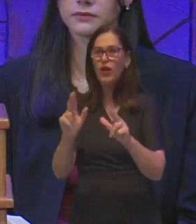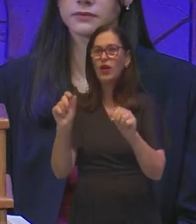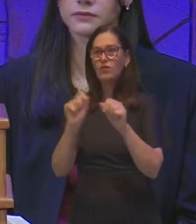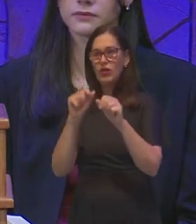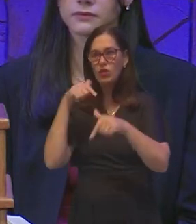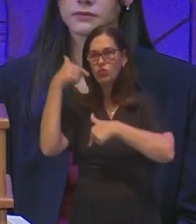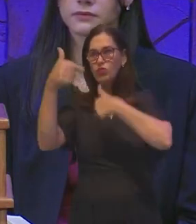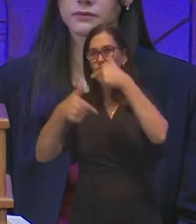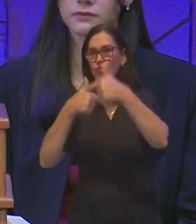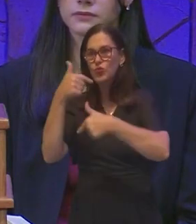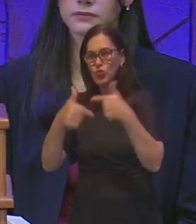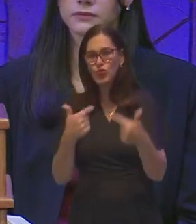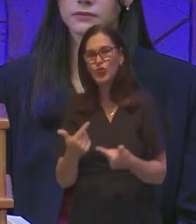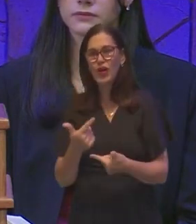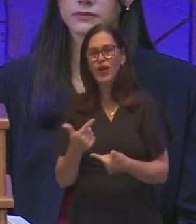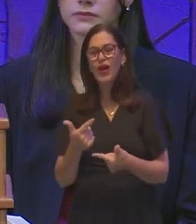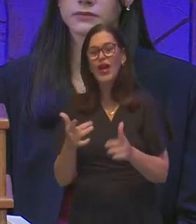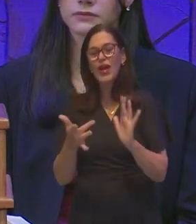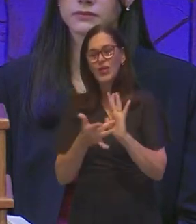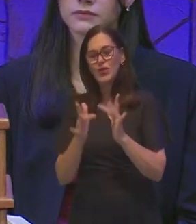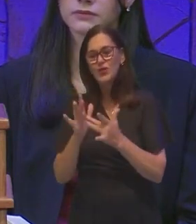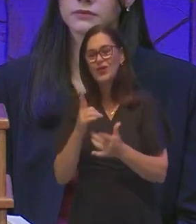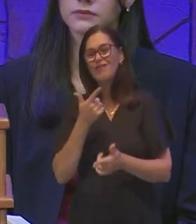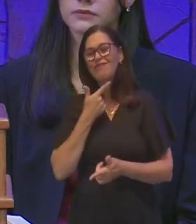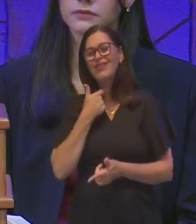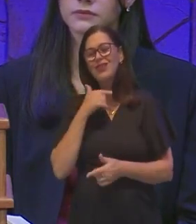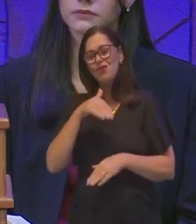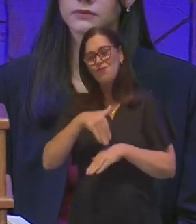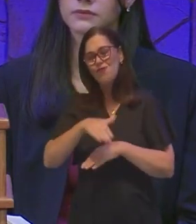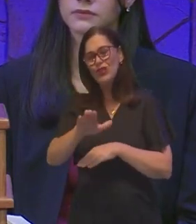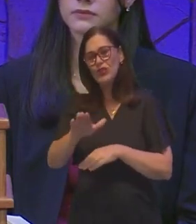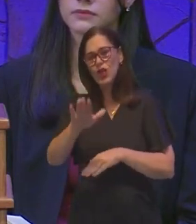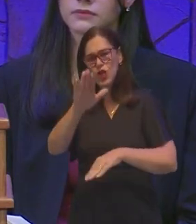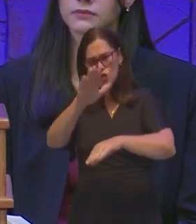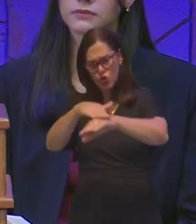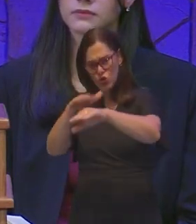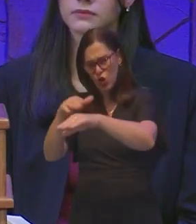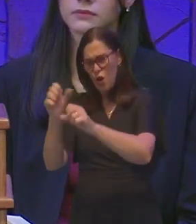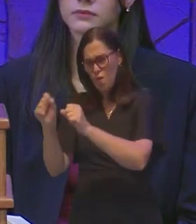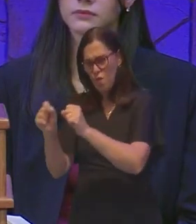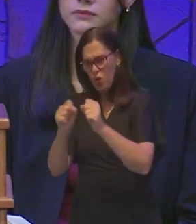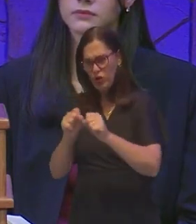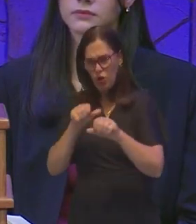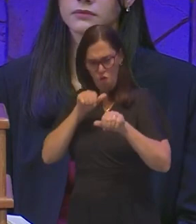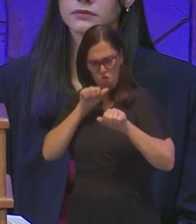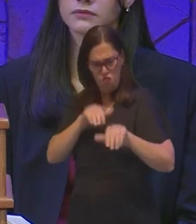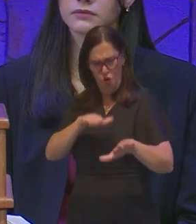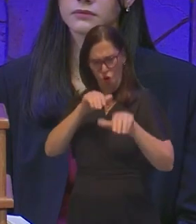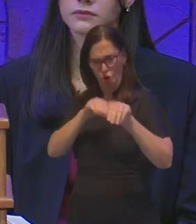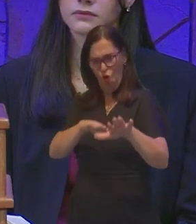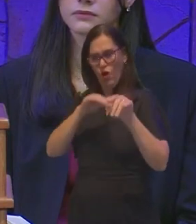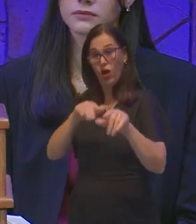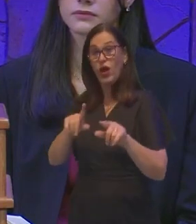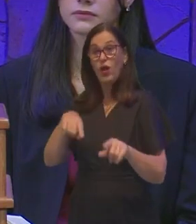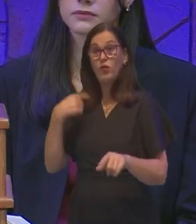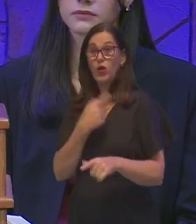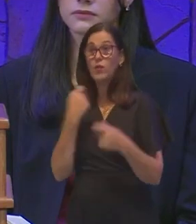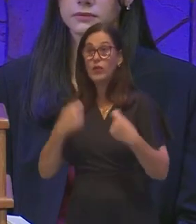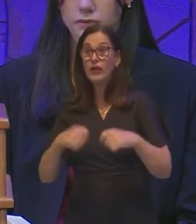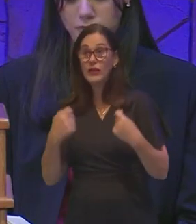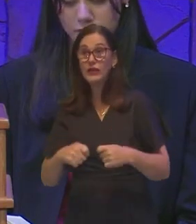sua obra, e Ele deseja ainda continuar levantando um poderoso exército, e por isso nós precisamos